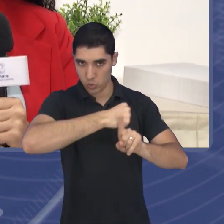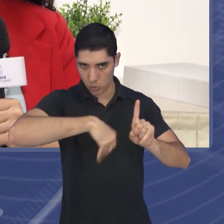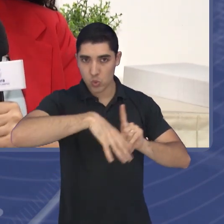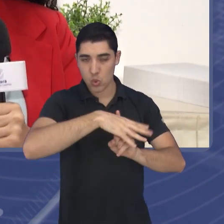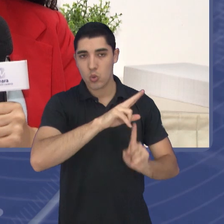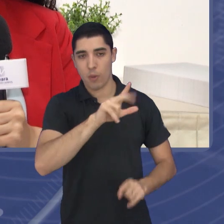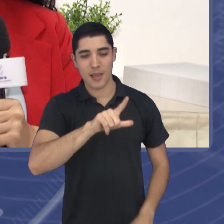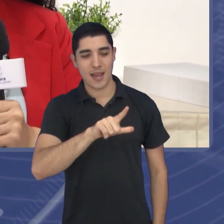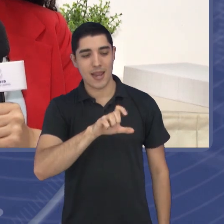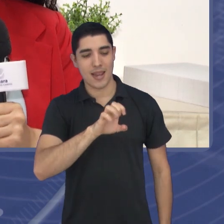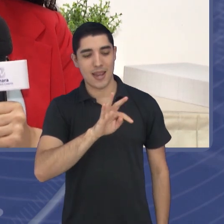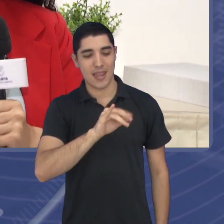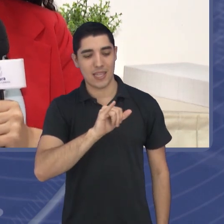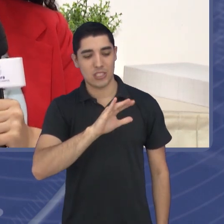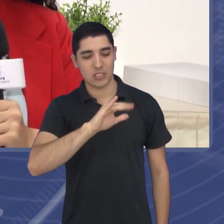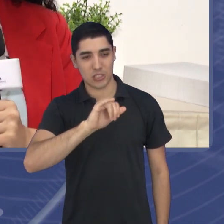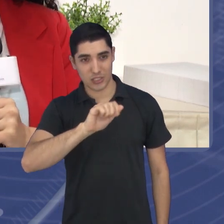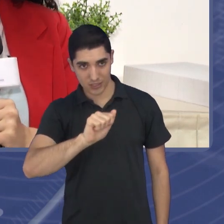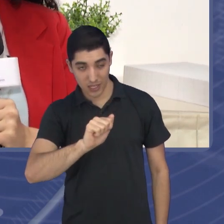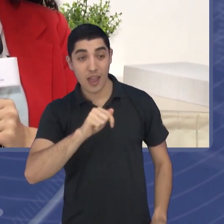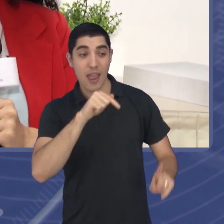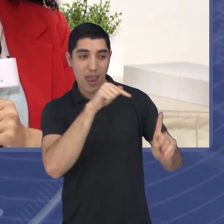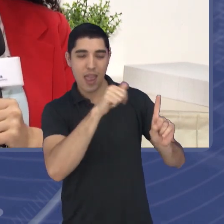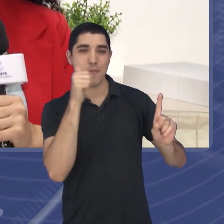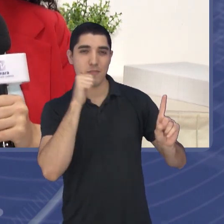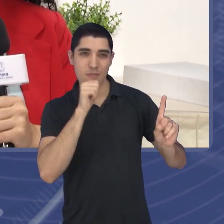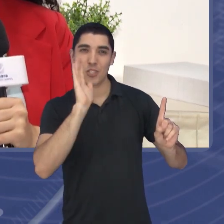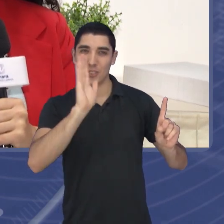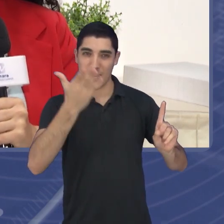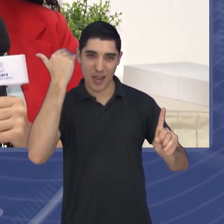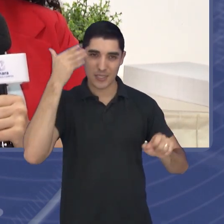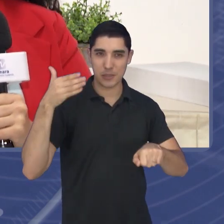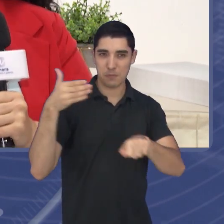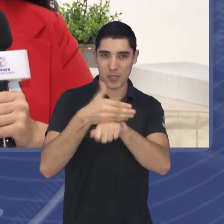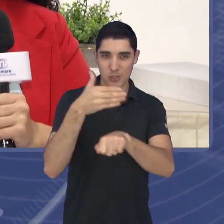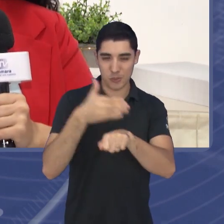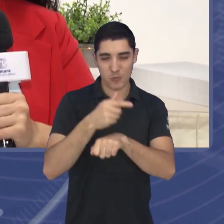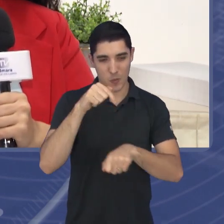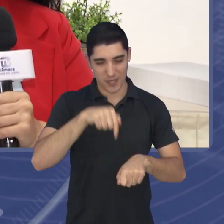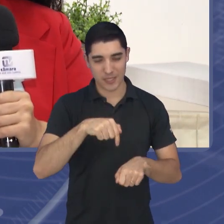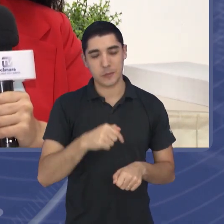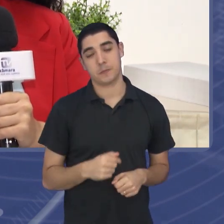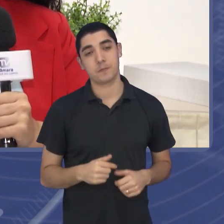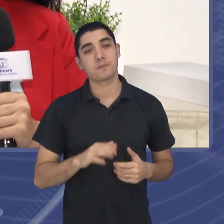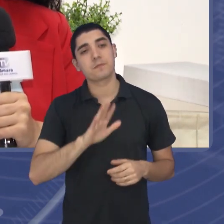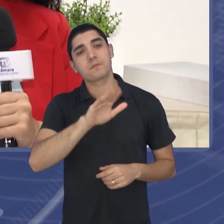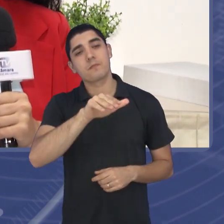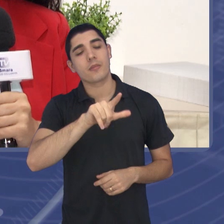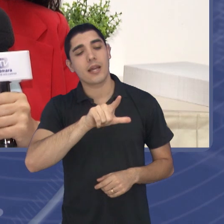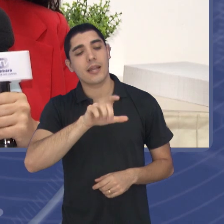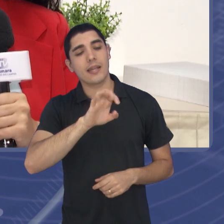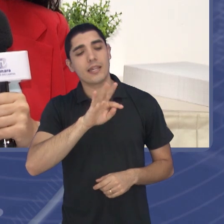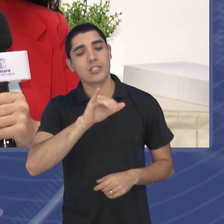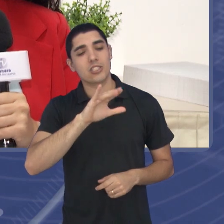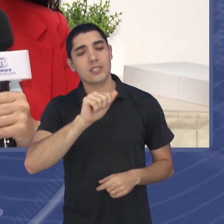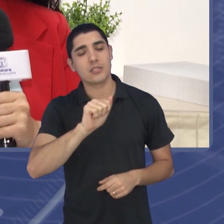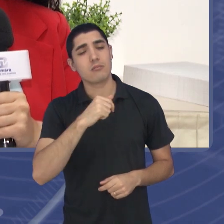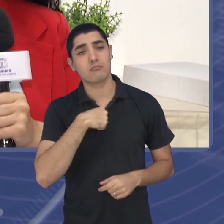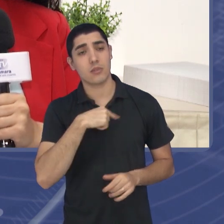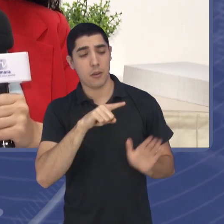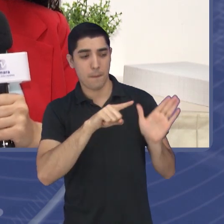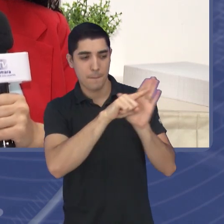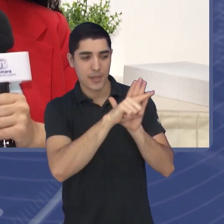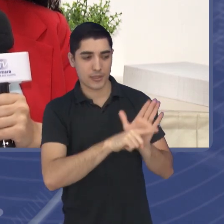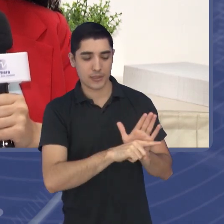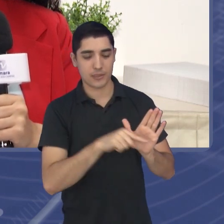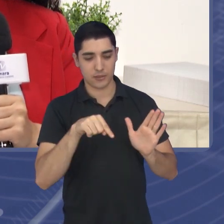Neto, que também já participou com a gente aqui no Diálogos outras vezes. Letícia, olha só, uma pesquisa realizada pelo IPEA,